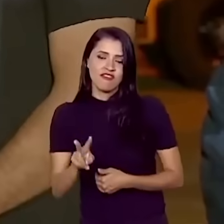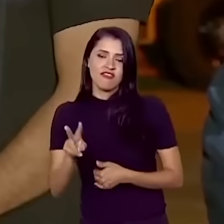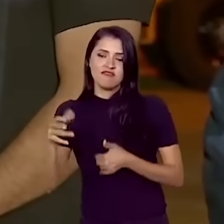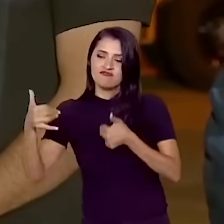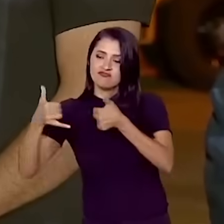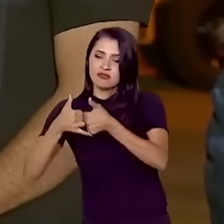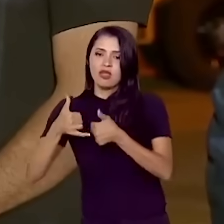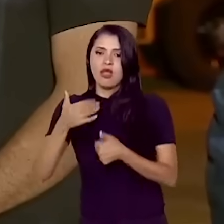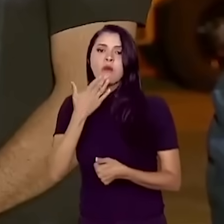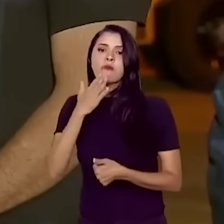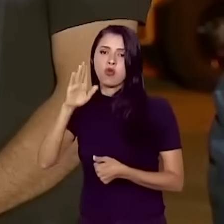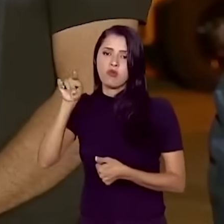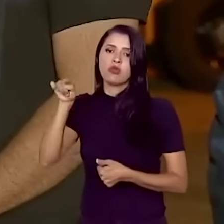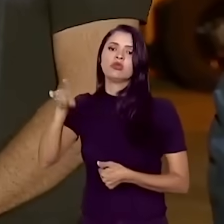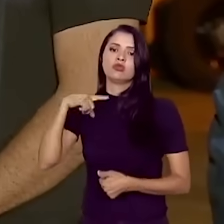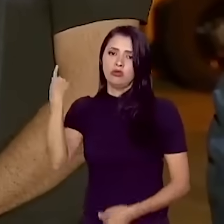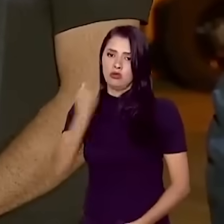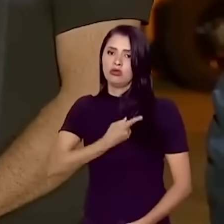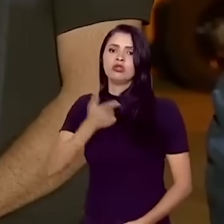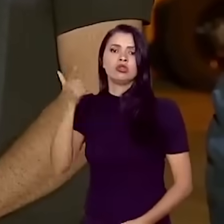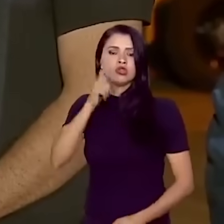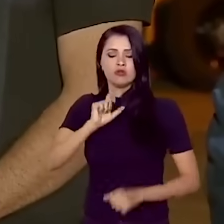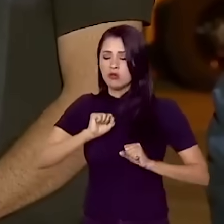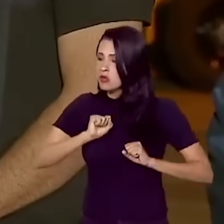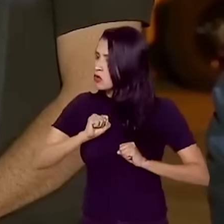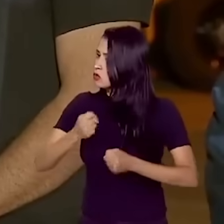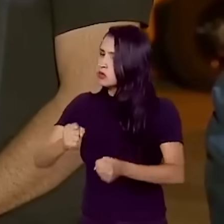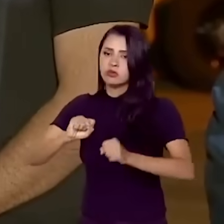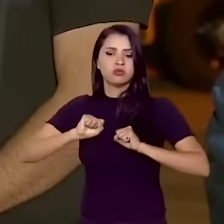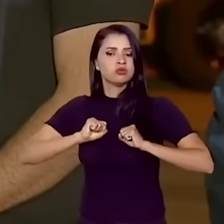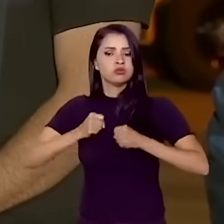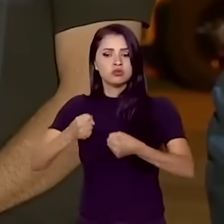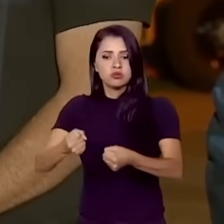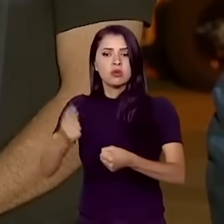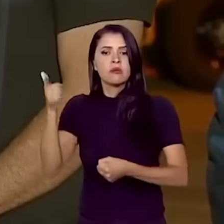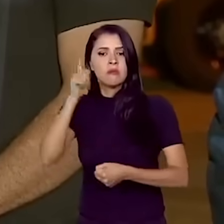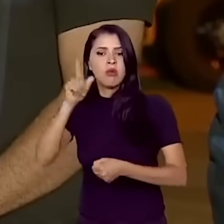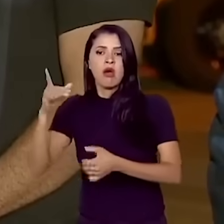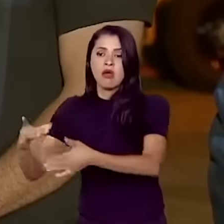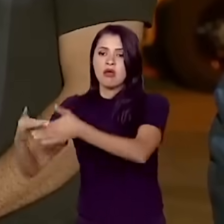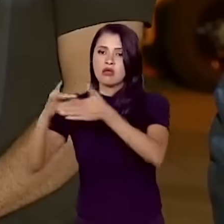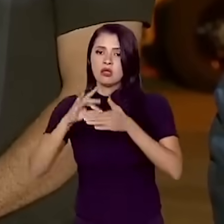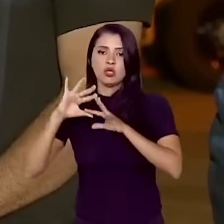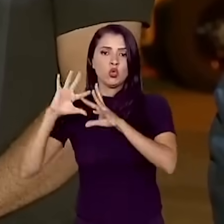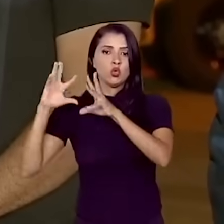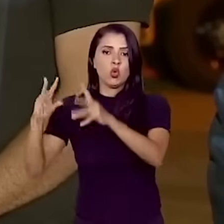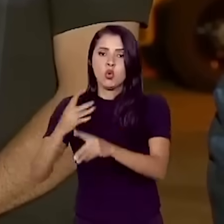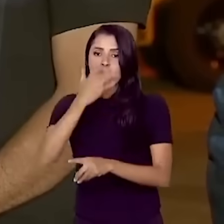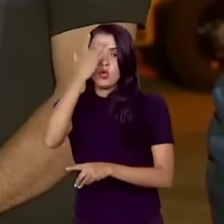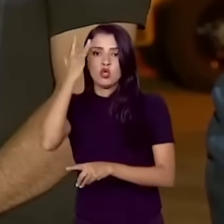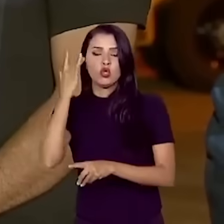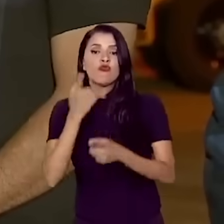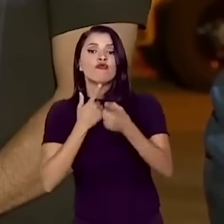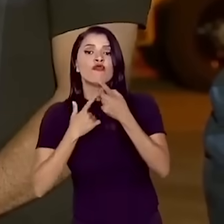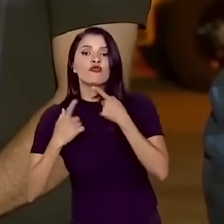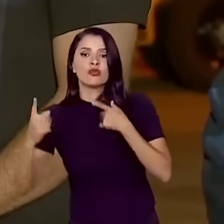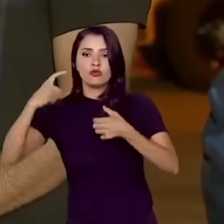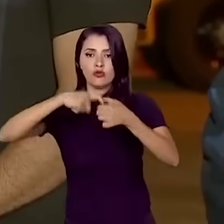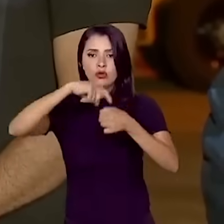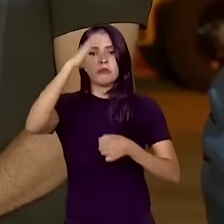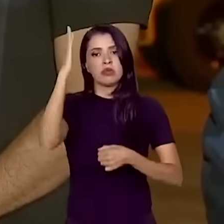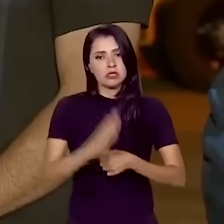e prometi para ele que a gente ia fazer todo o esforço possível para trazer todas as pessoas que quisessem vir para o